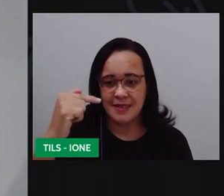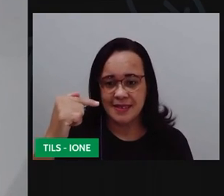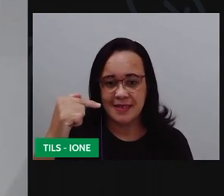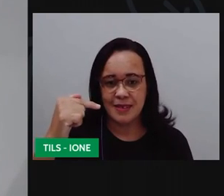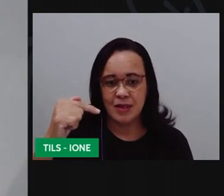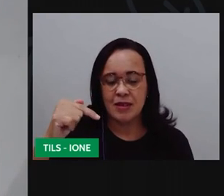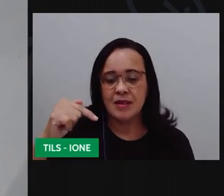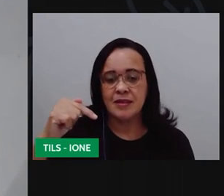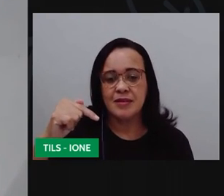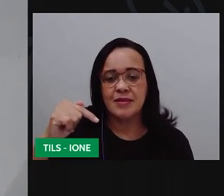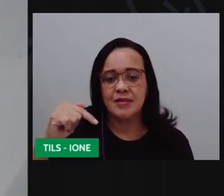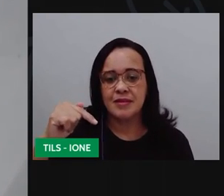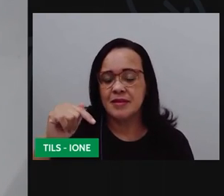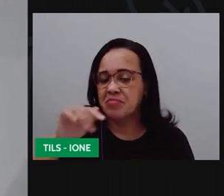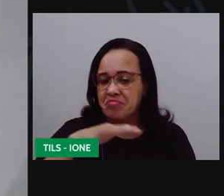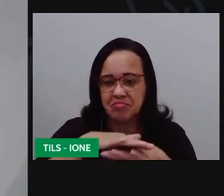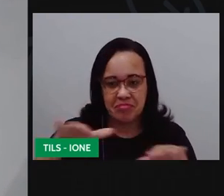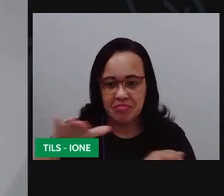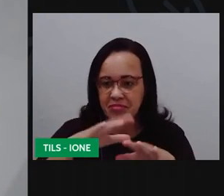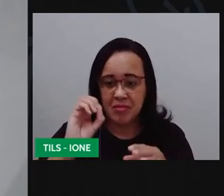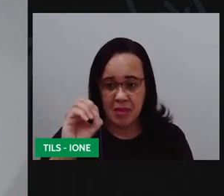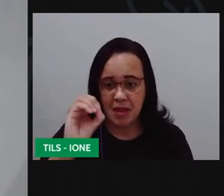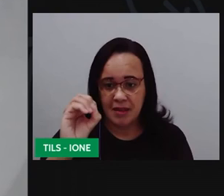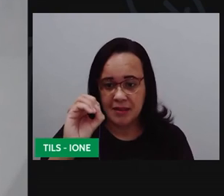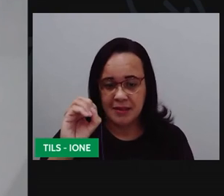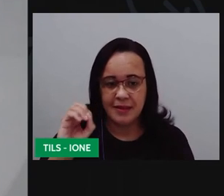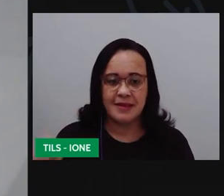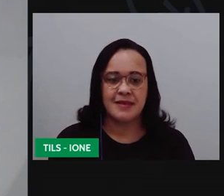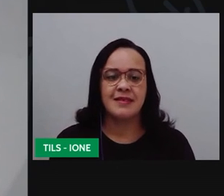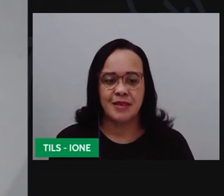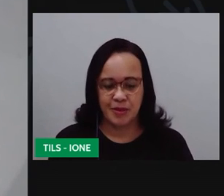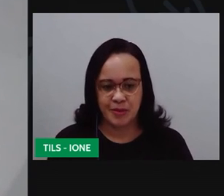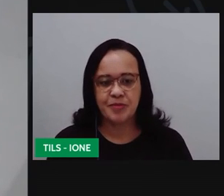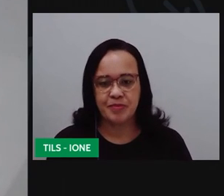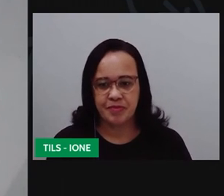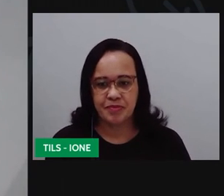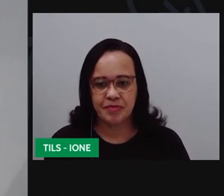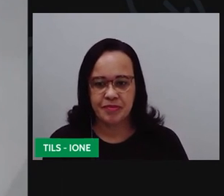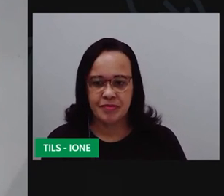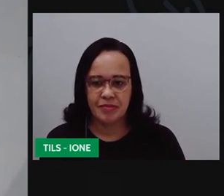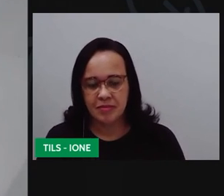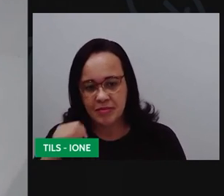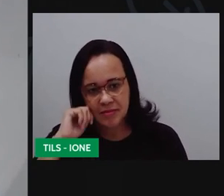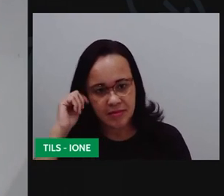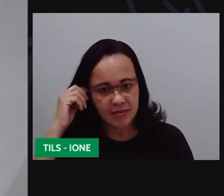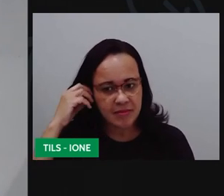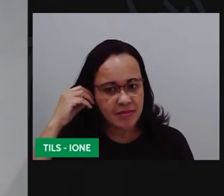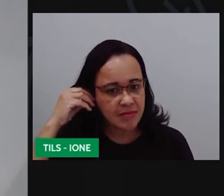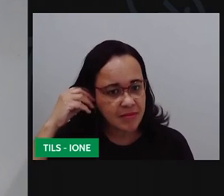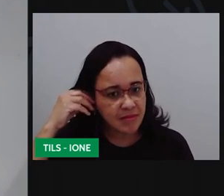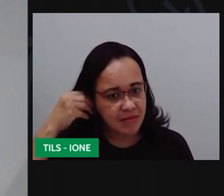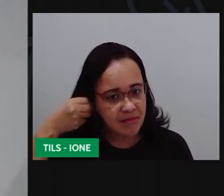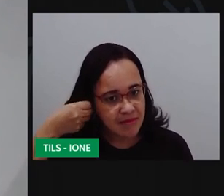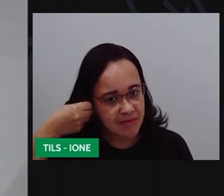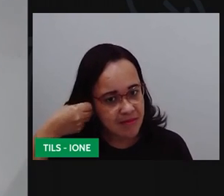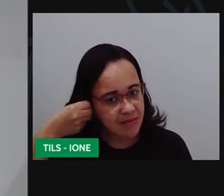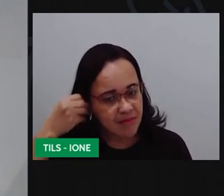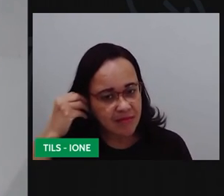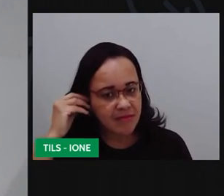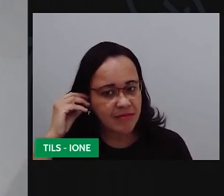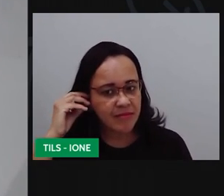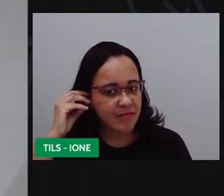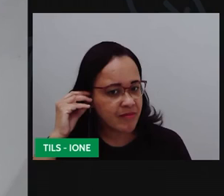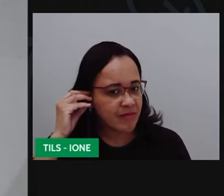e aqui eu tenho plantas nenhumas Bom vamos lá deixar aqui já pude não colorir não tem